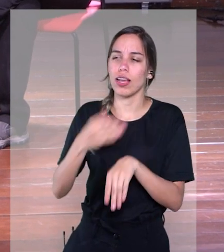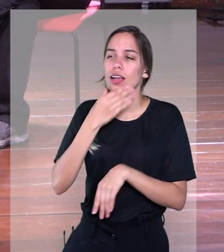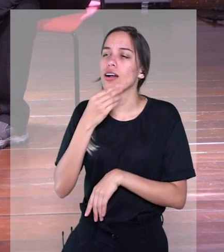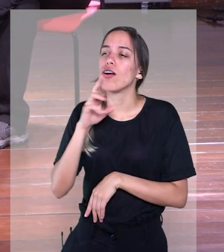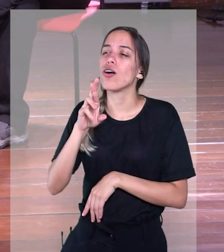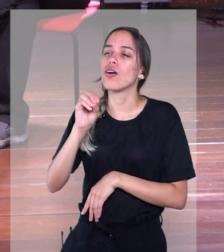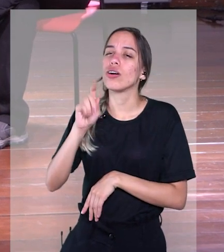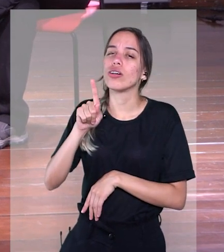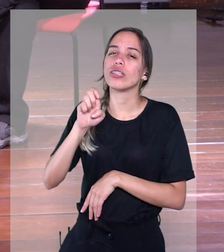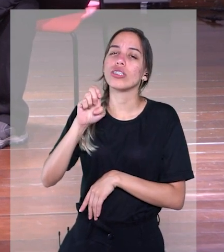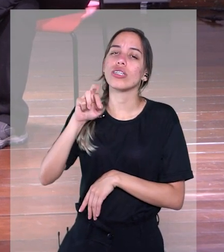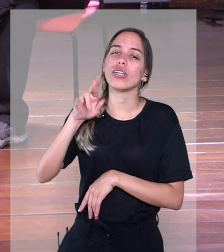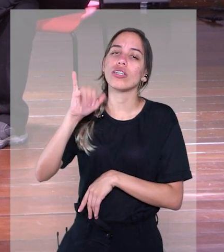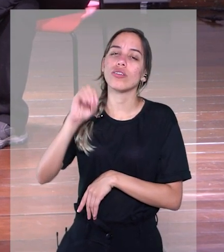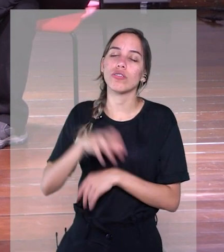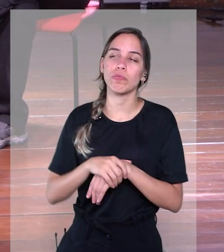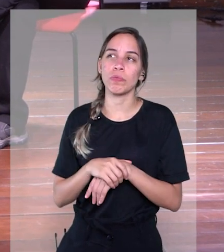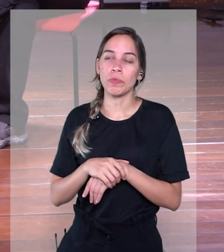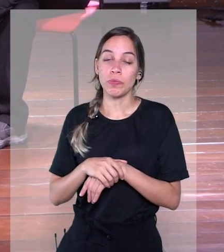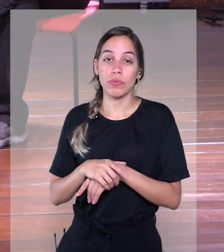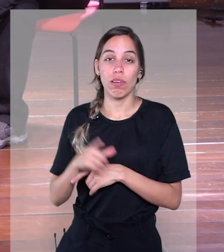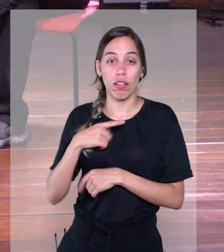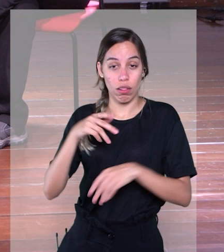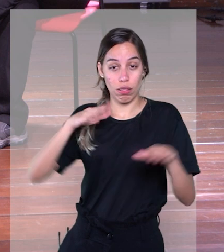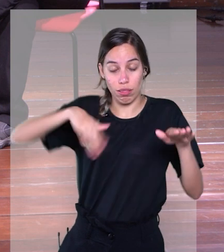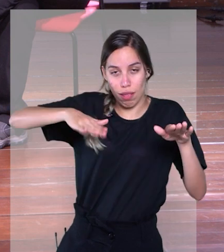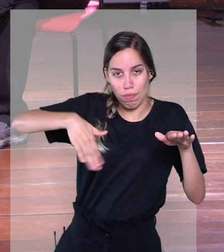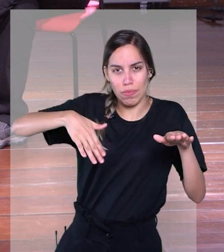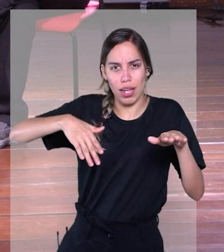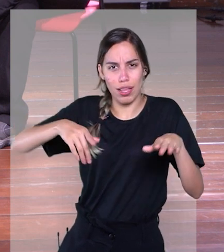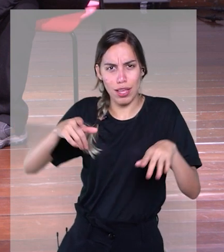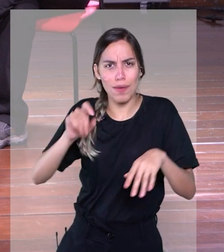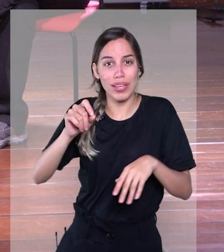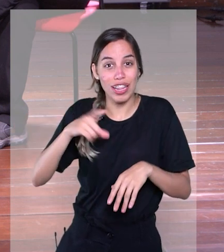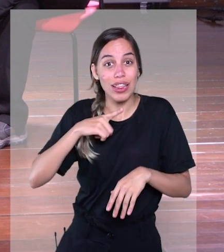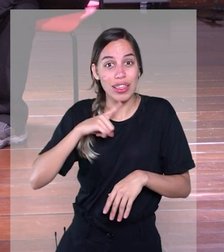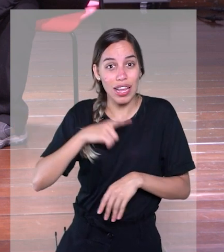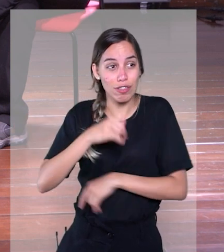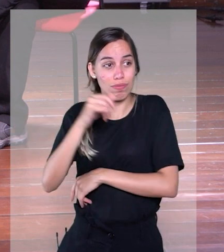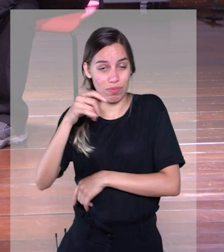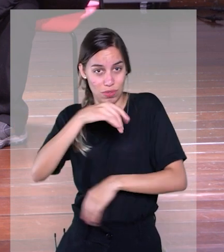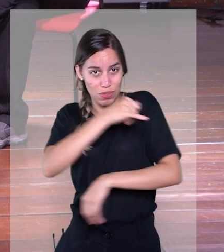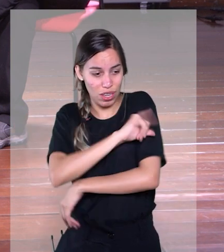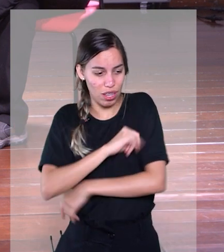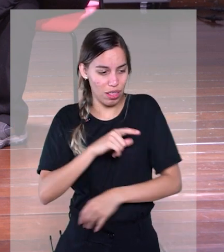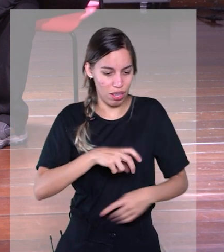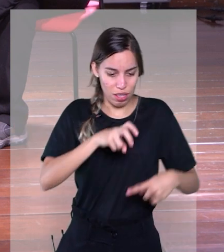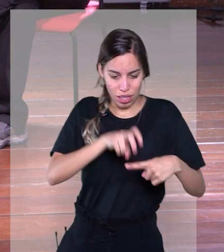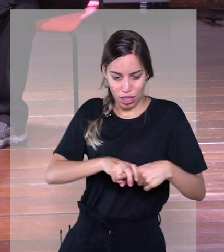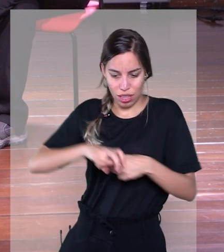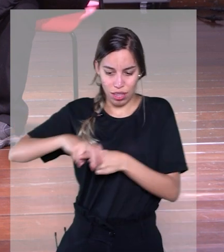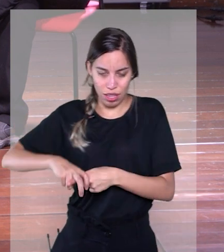uma foto linda que está ali na praia de Copacabana, virou uma estátua. Né? A foto do Rogério Reis inspirou a estátua do